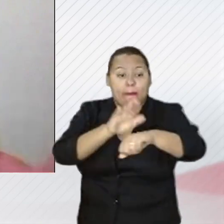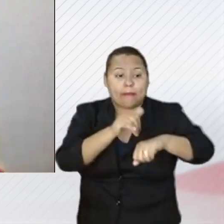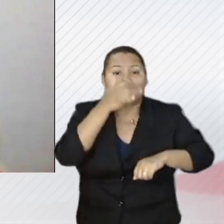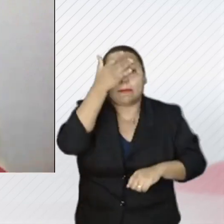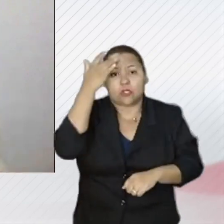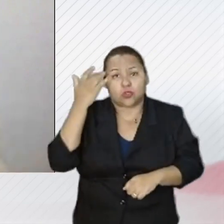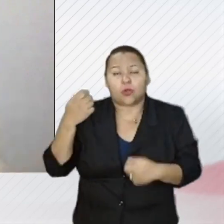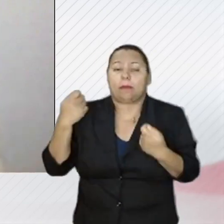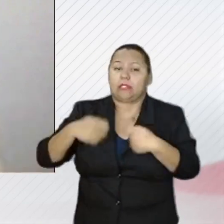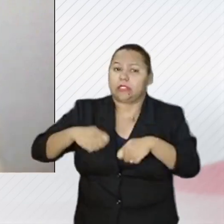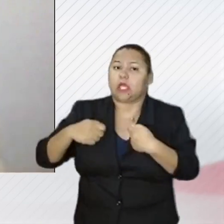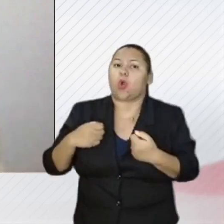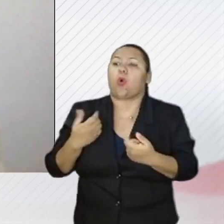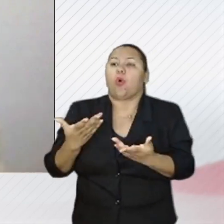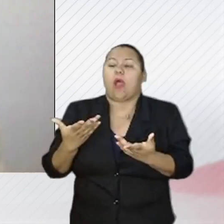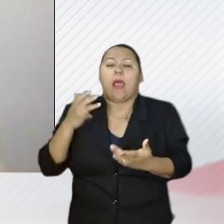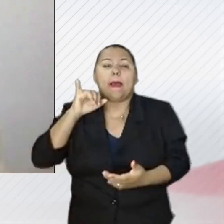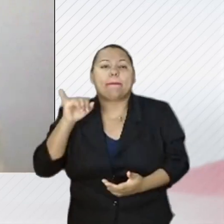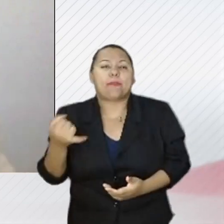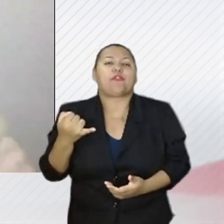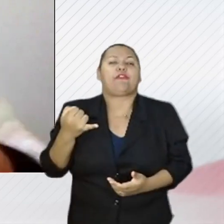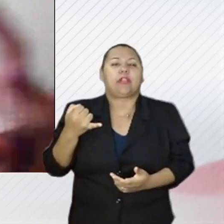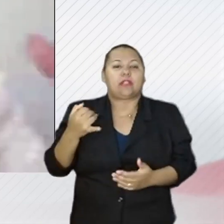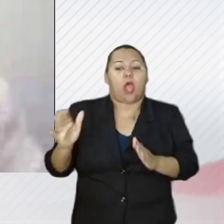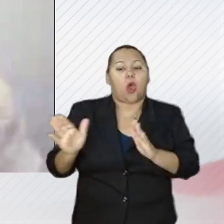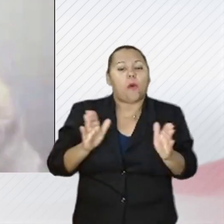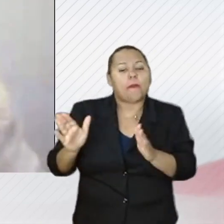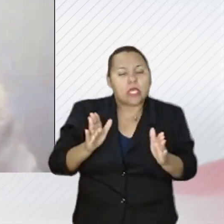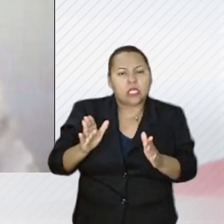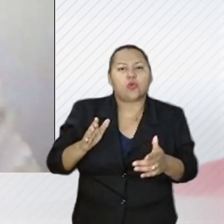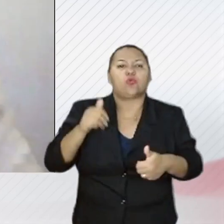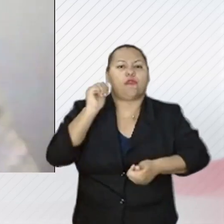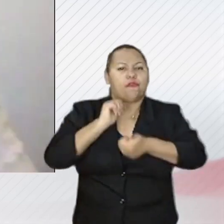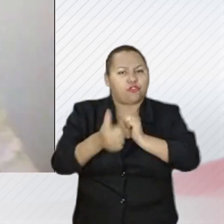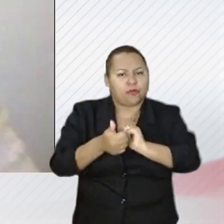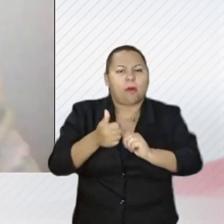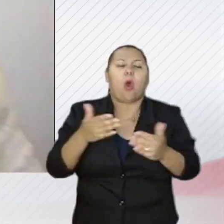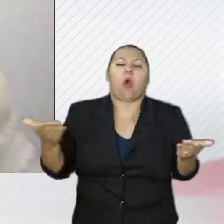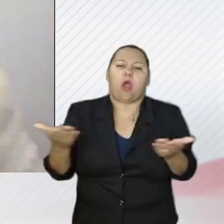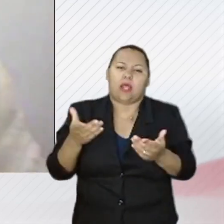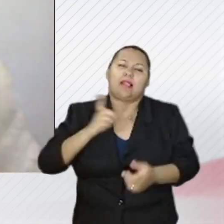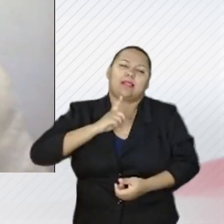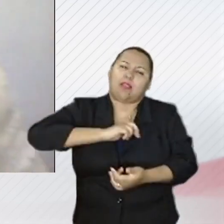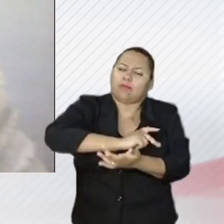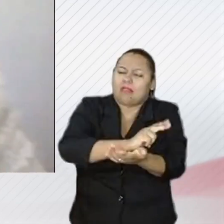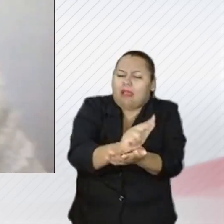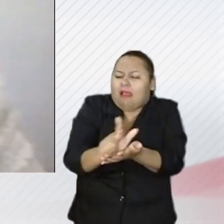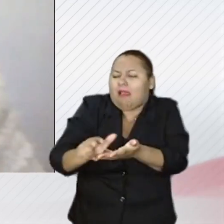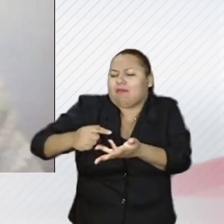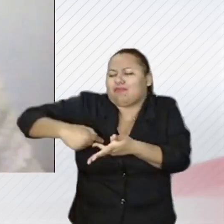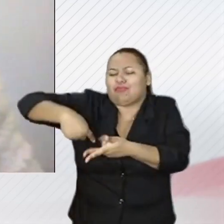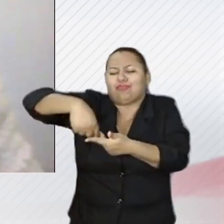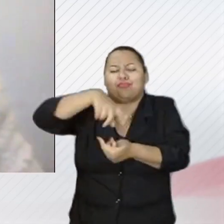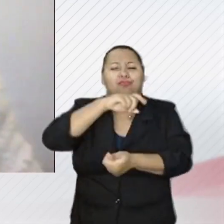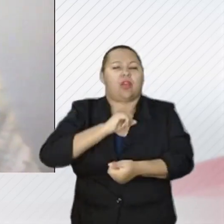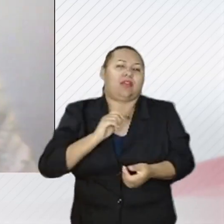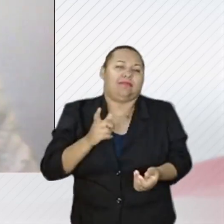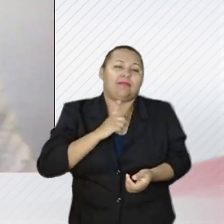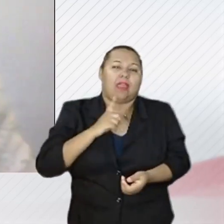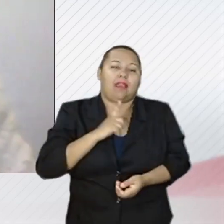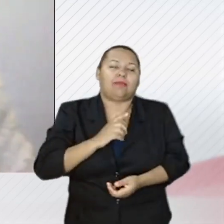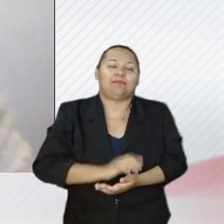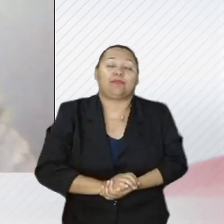aproveitar esse momento que o futebol está passando, e aí eu digo, tem tanta coisa no futebol, né? Eu também participo da Frente Mista de